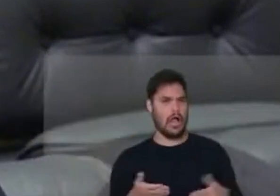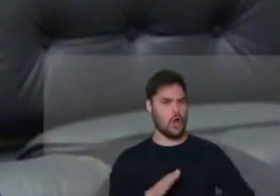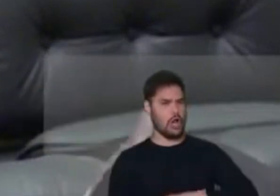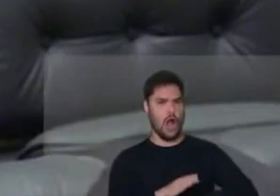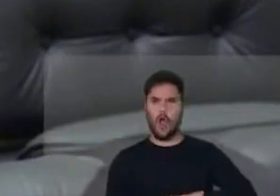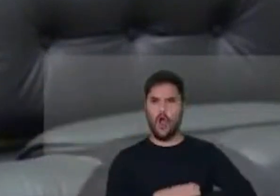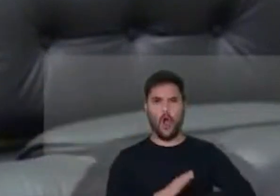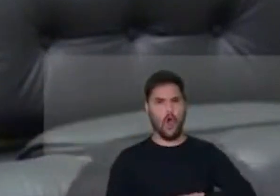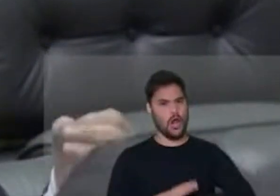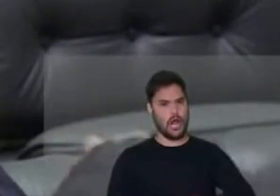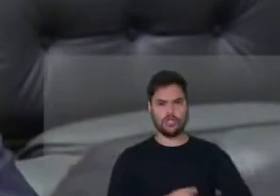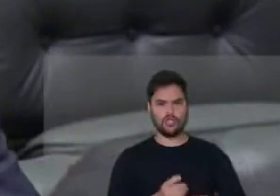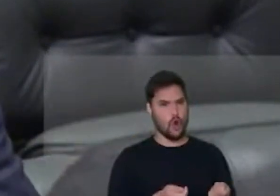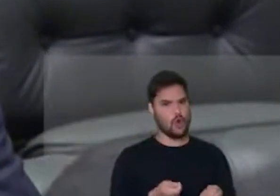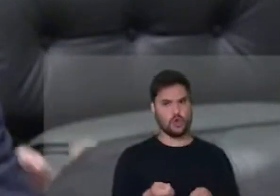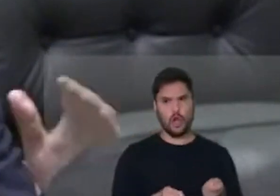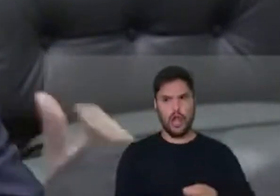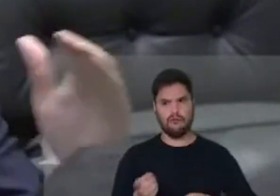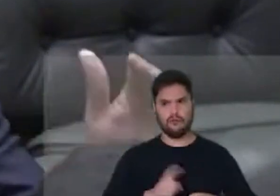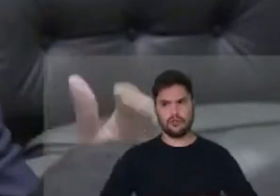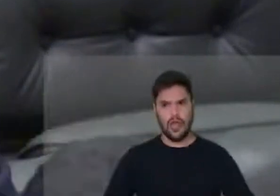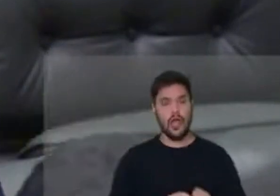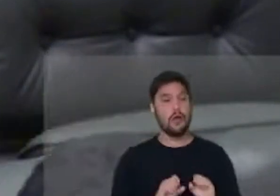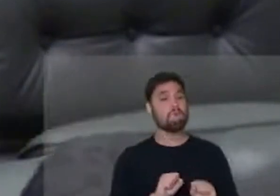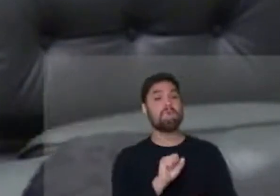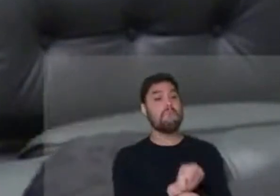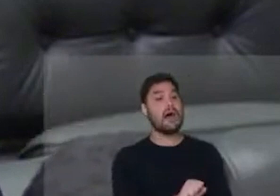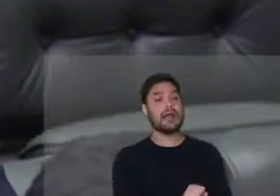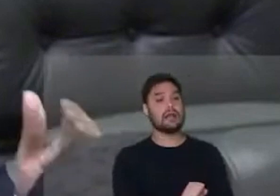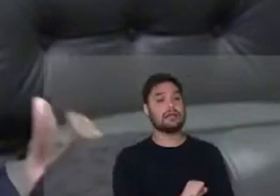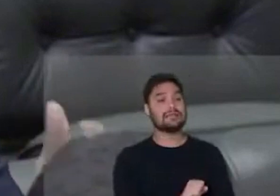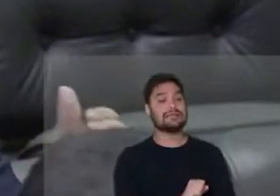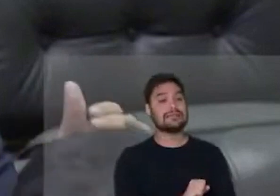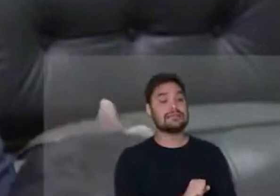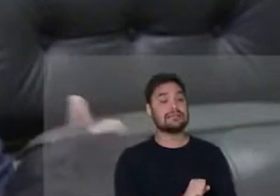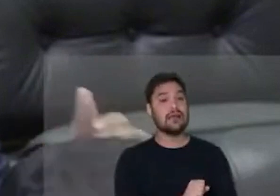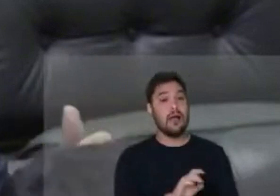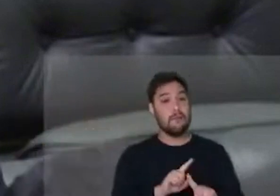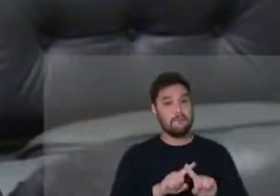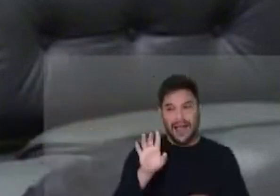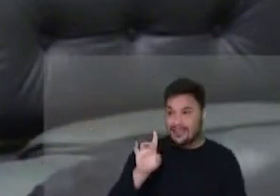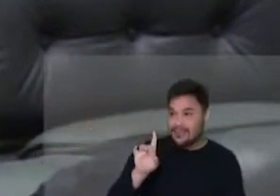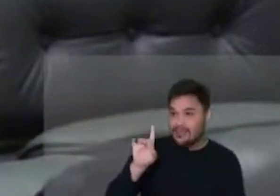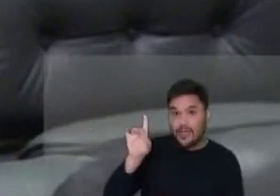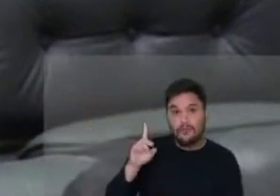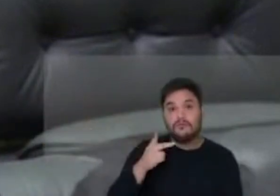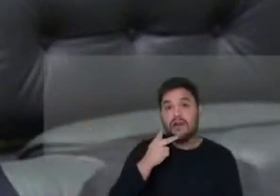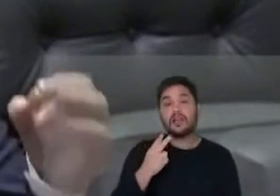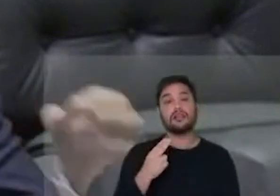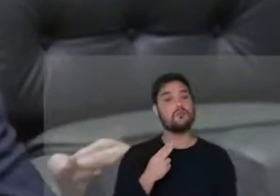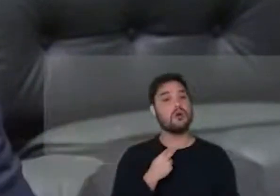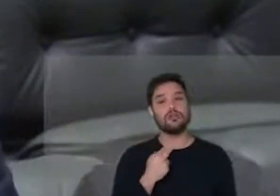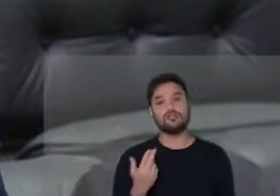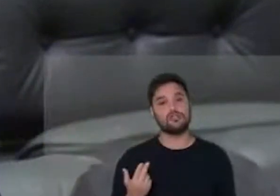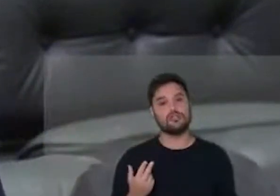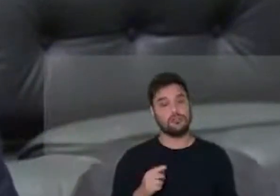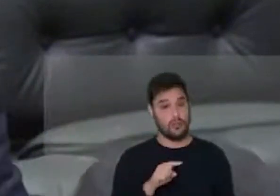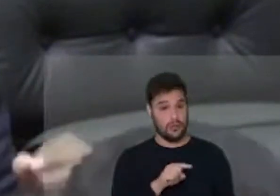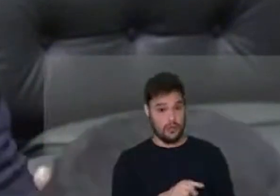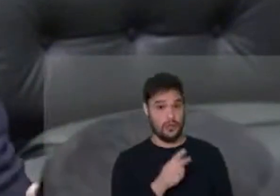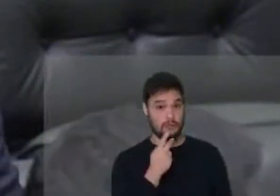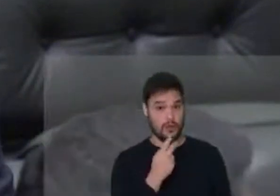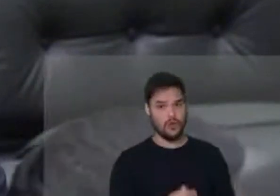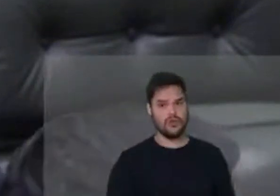tomar as cordas de volta e dizer, pode parar, reseta. Mas Deus fala que não pode mais. Ele diz,